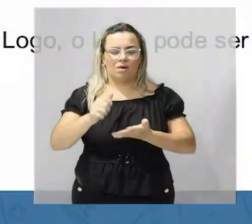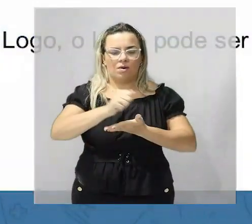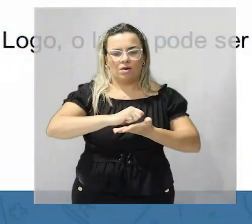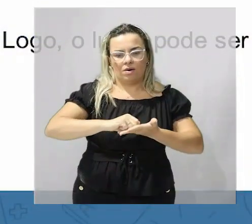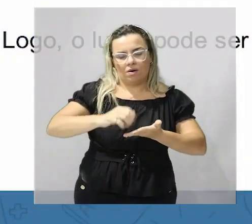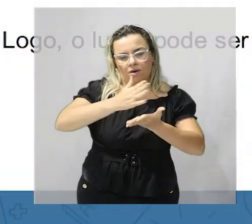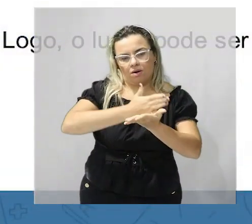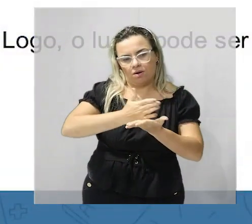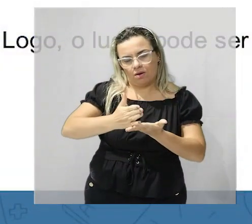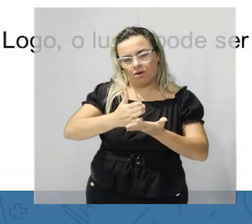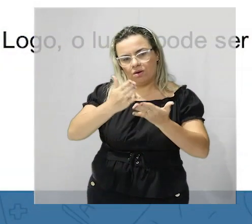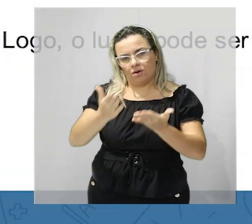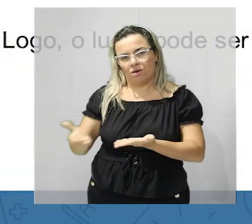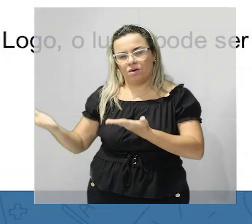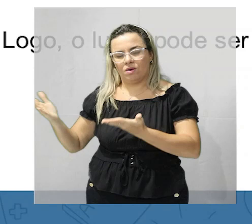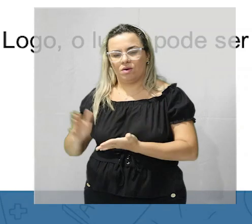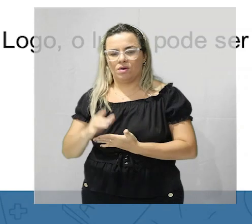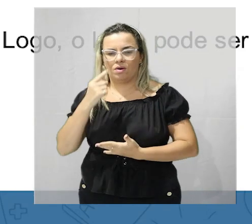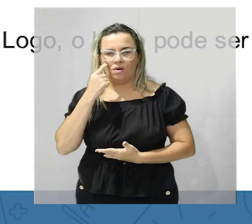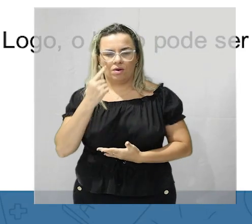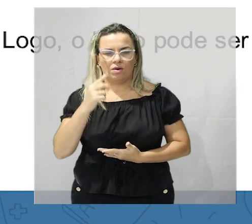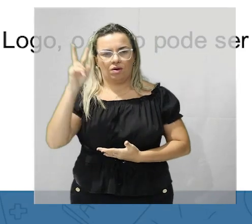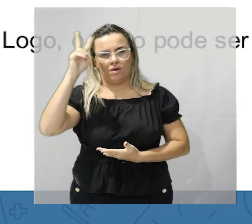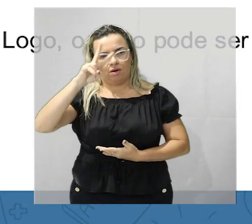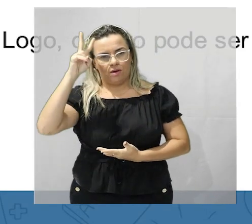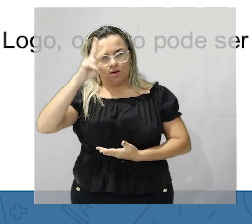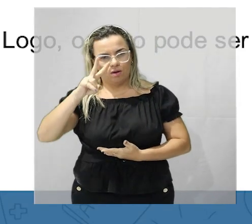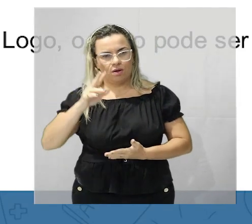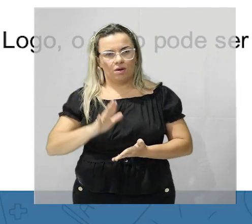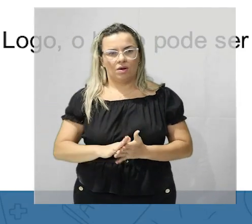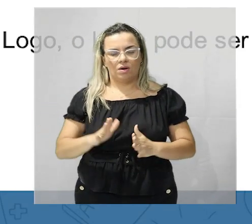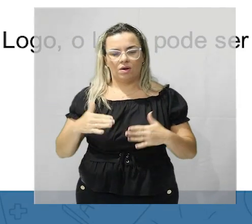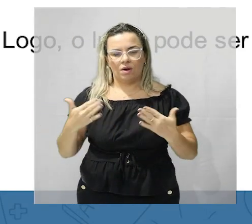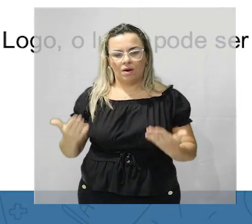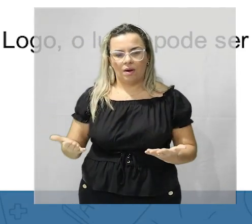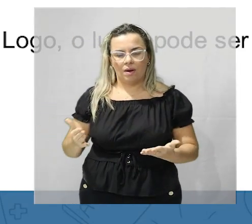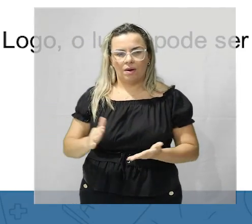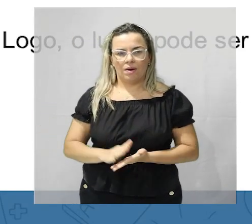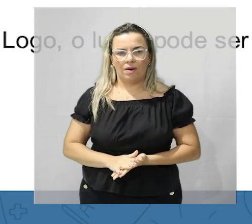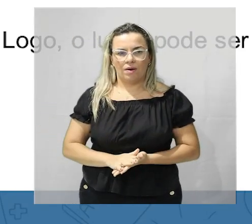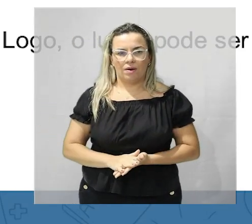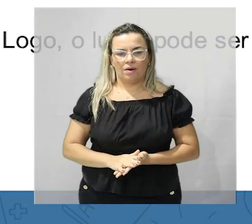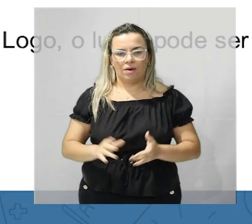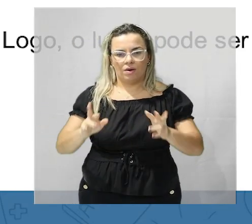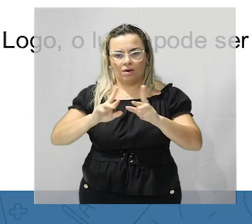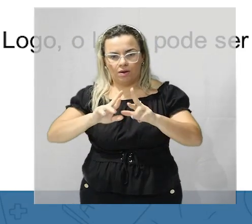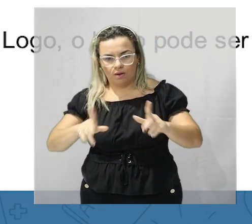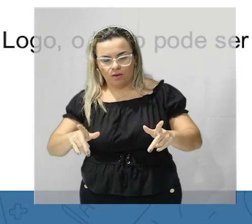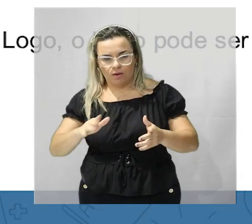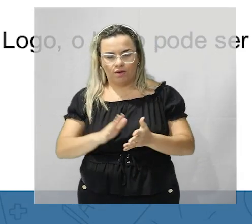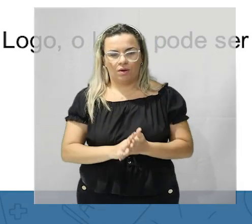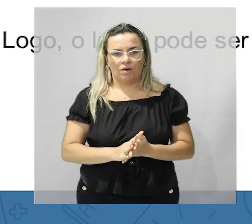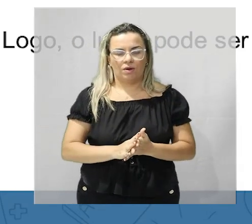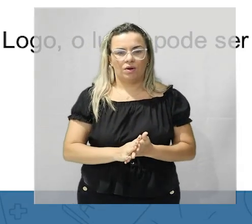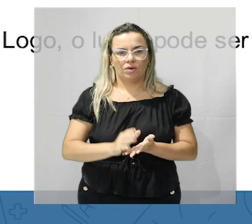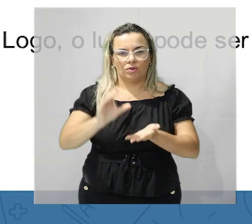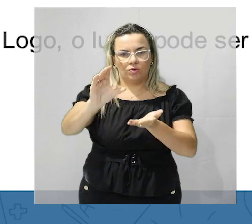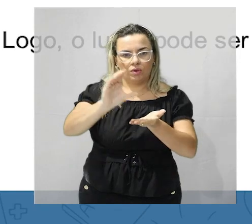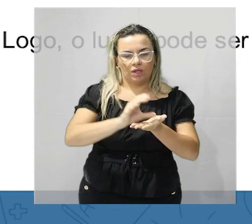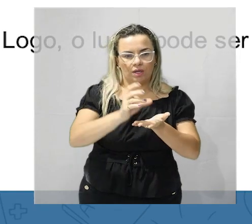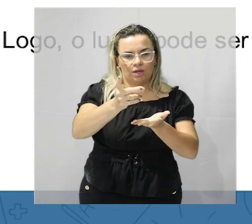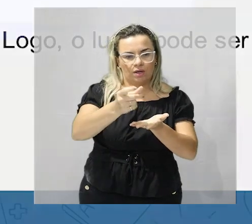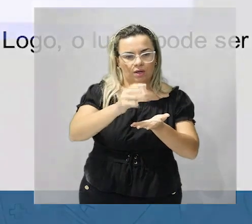Lembra que lá no comecinho nós falamos que ele é dado justamente pela diferença entre o ganho e o valor gasto. Então,